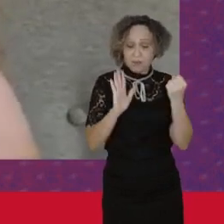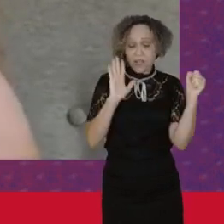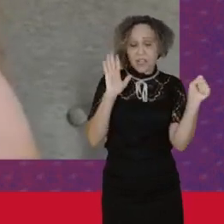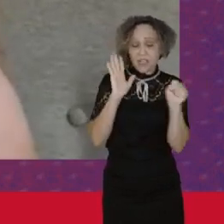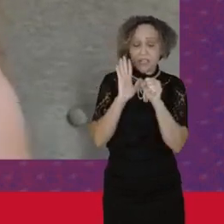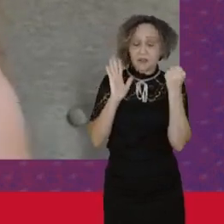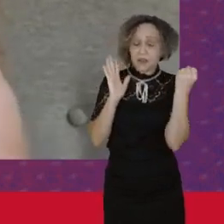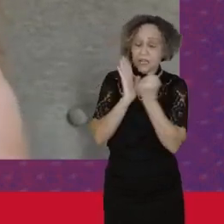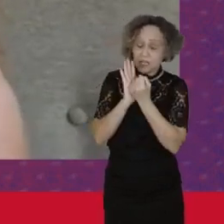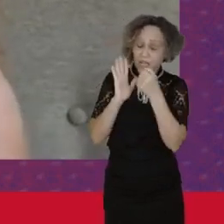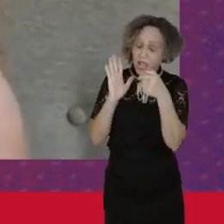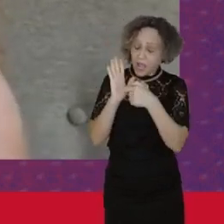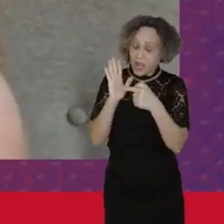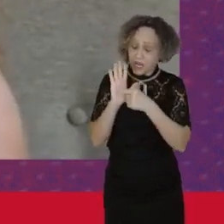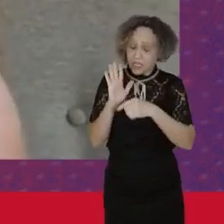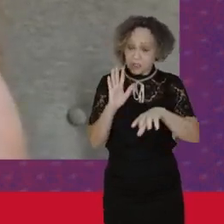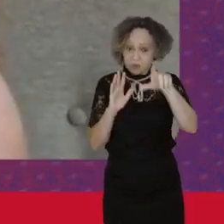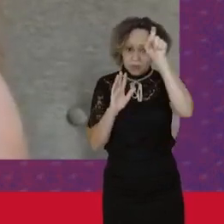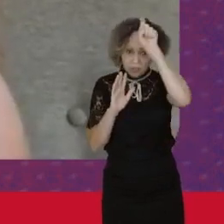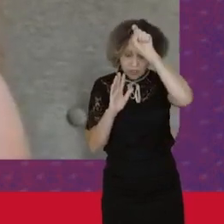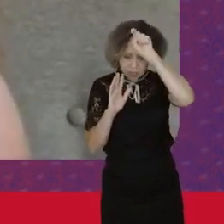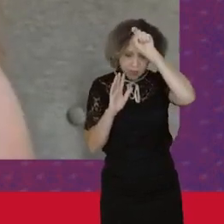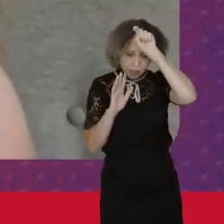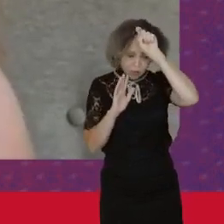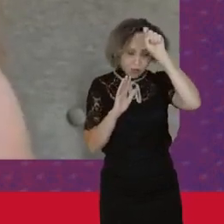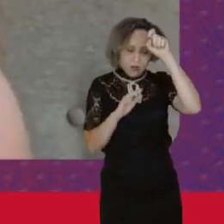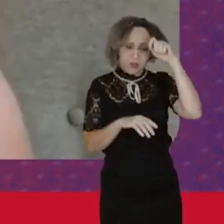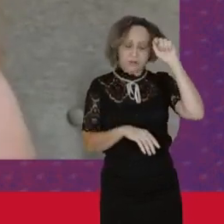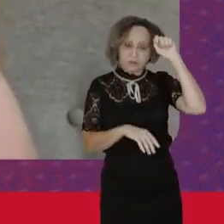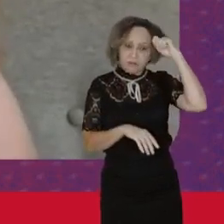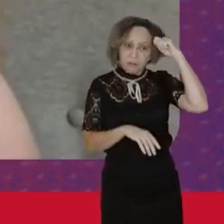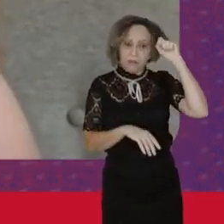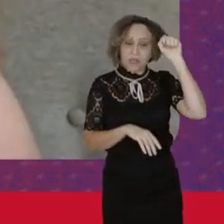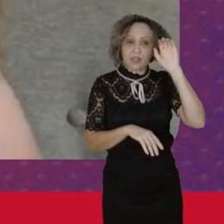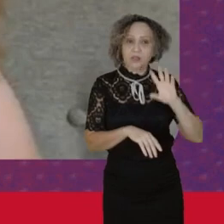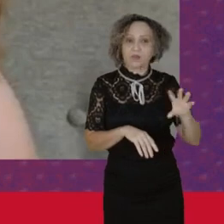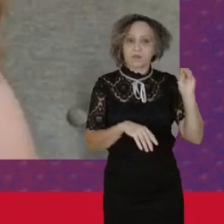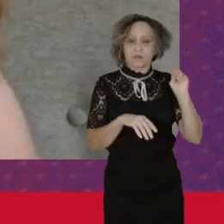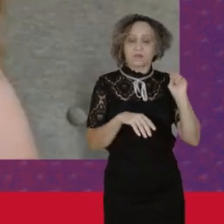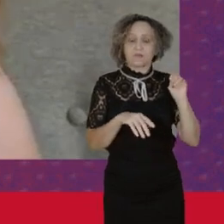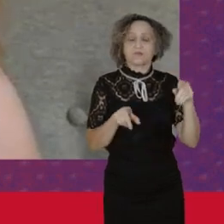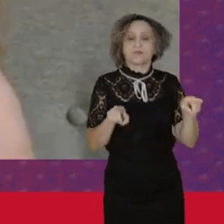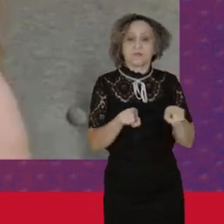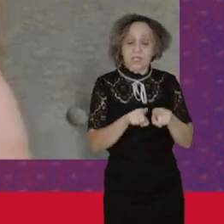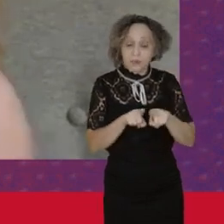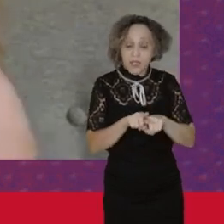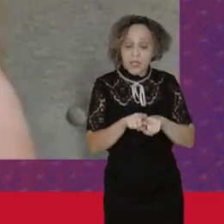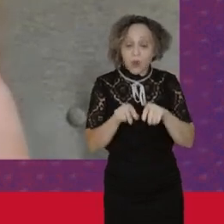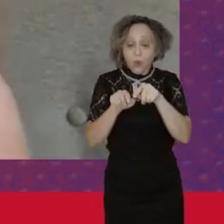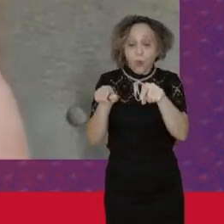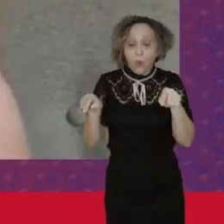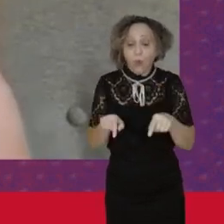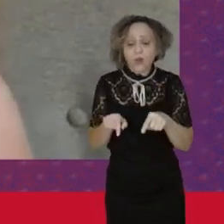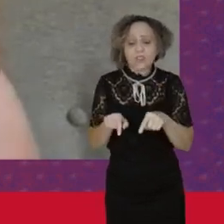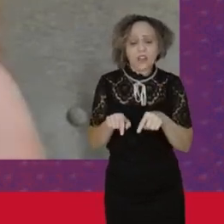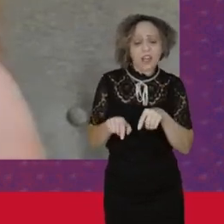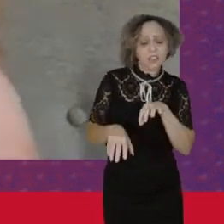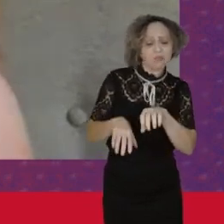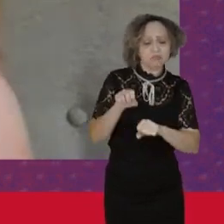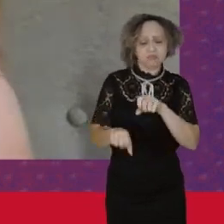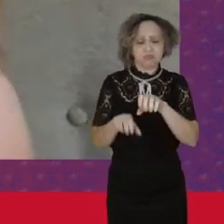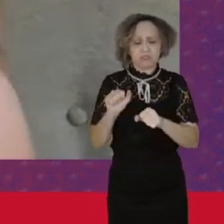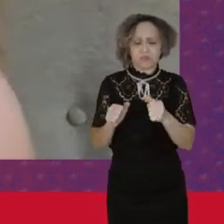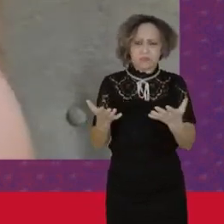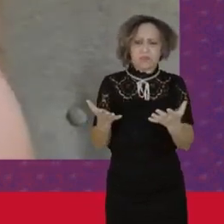elemento fundamental, né, de garantir o direito à terra, de falar de reservas extrativistas, né, com a ocupação e a presença